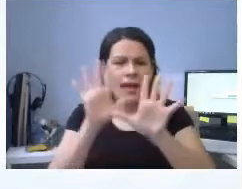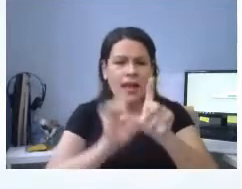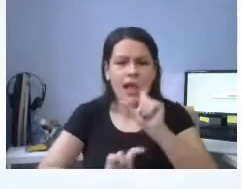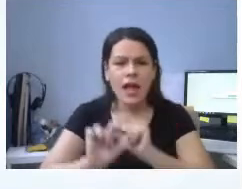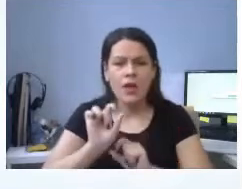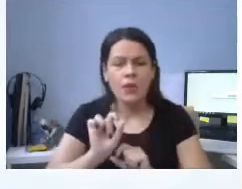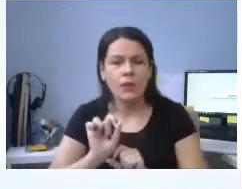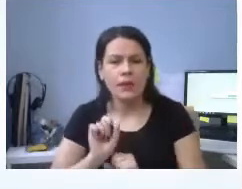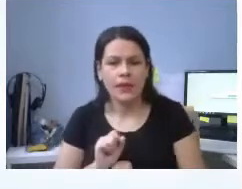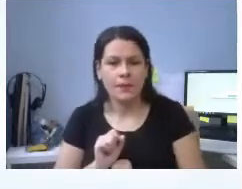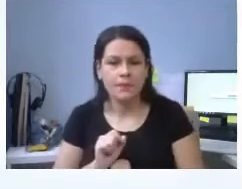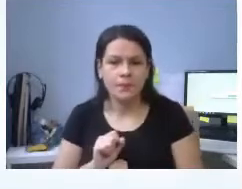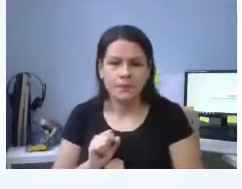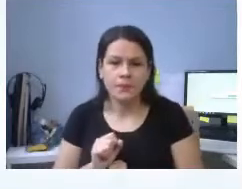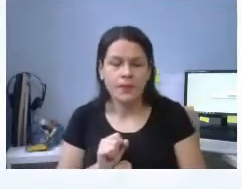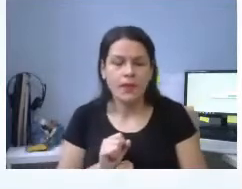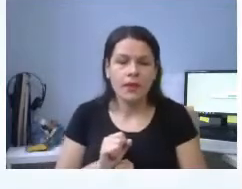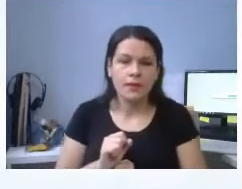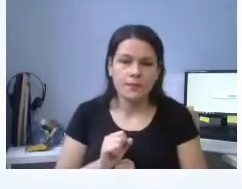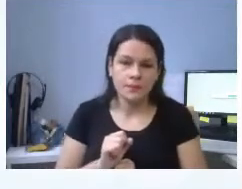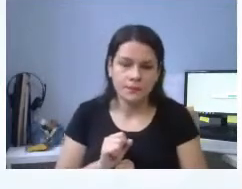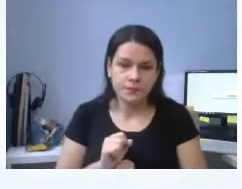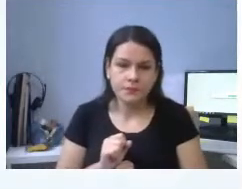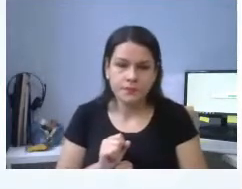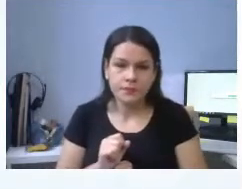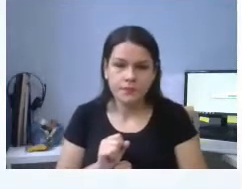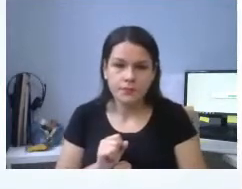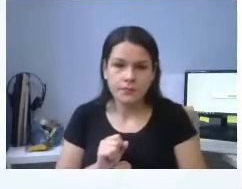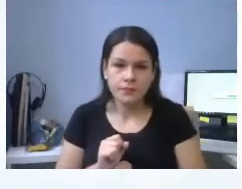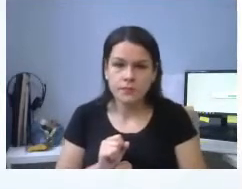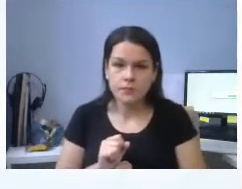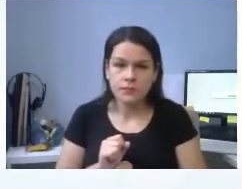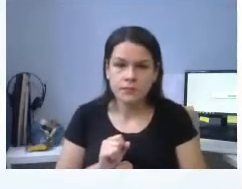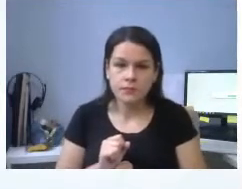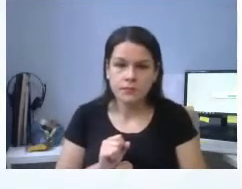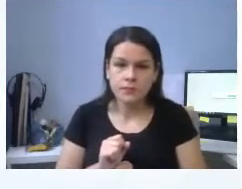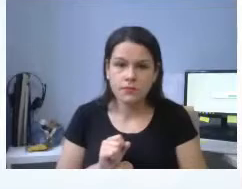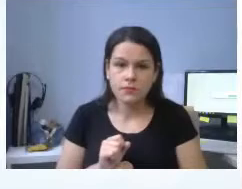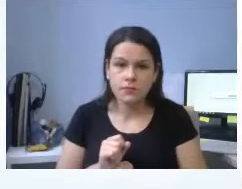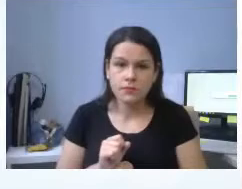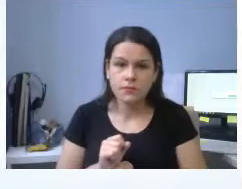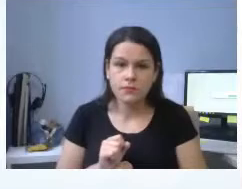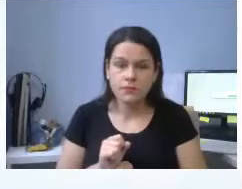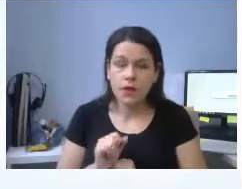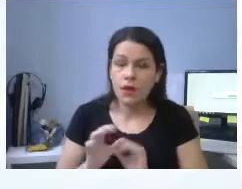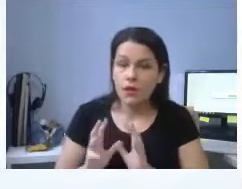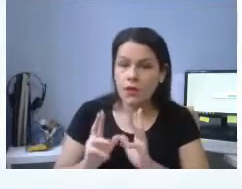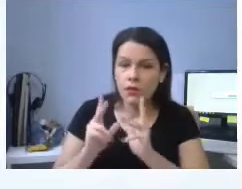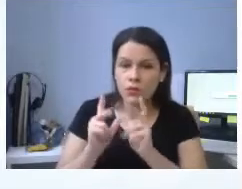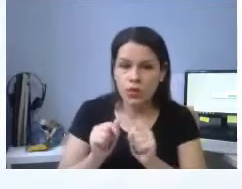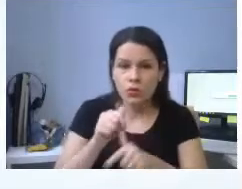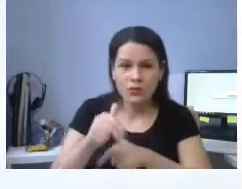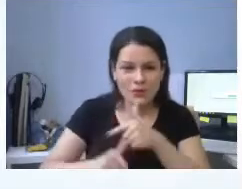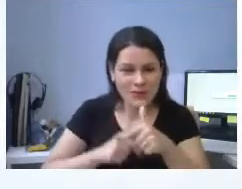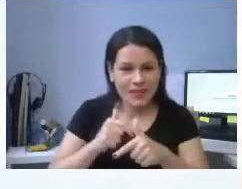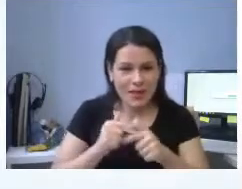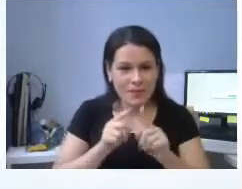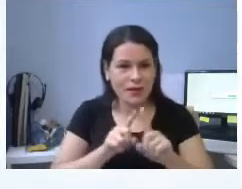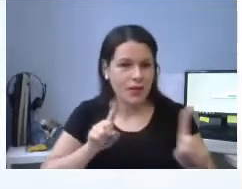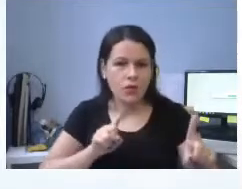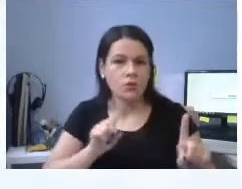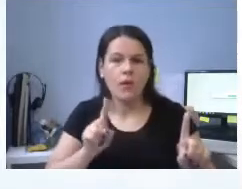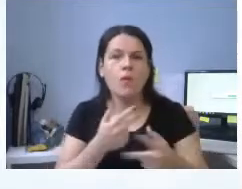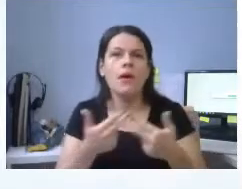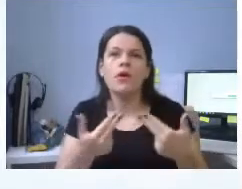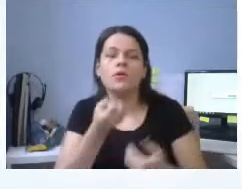e você traz isso de forma muito clara, trabalho remoto não é uma